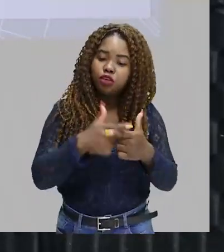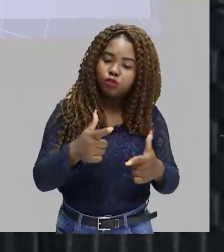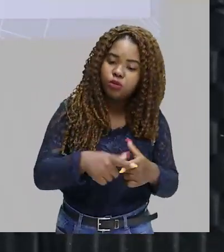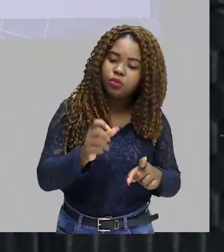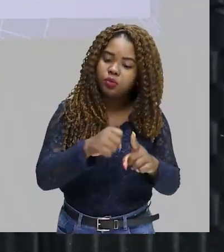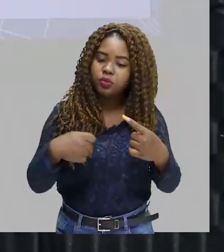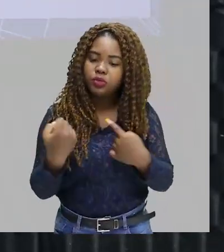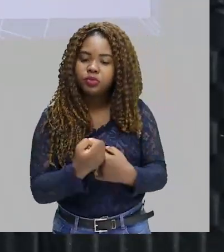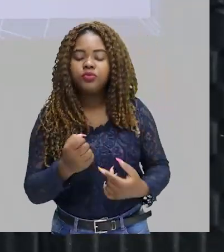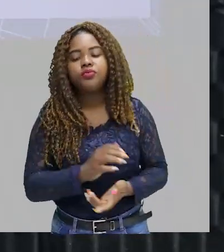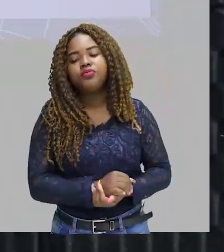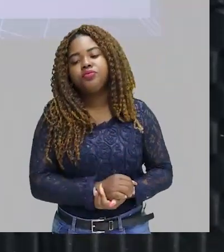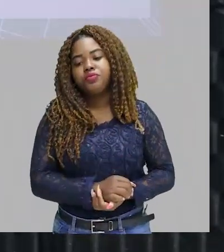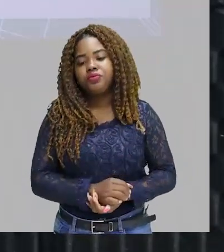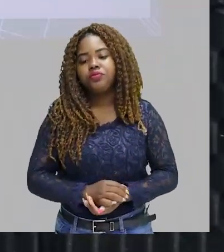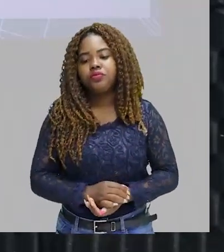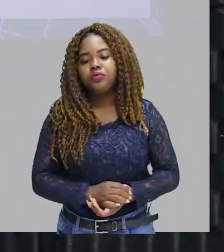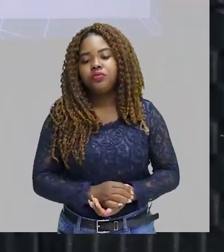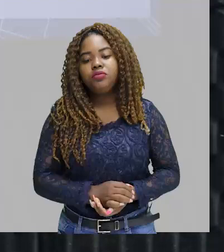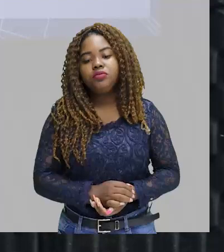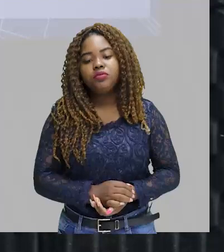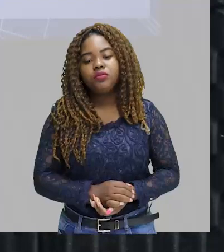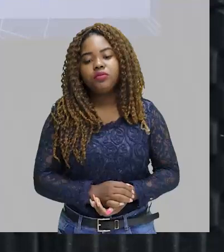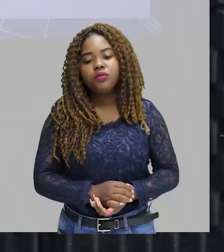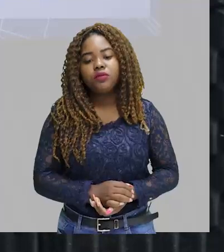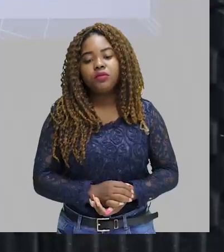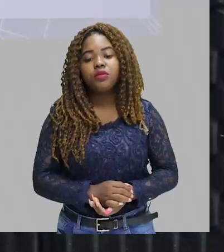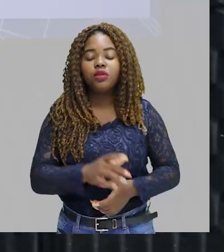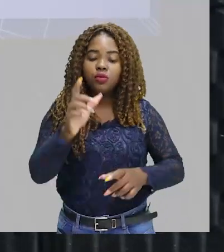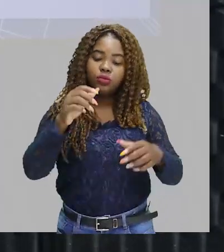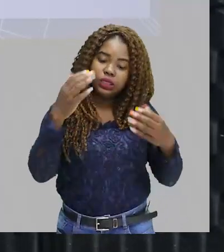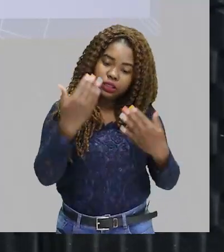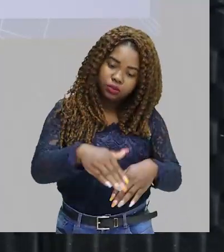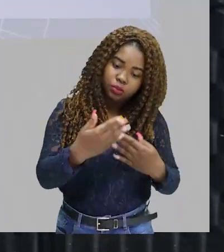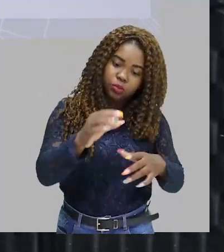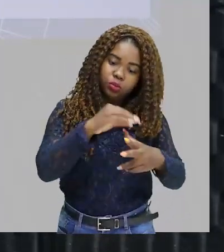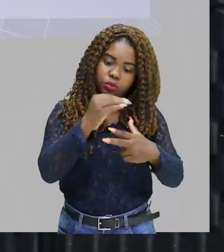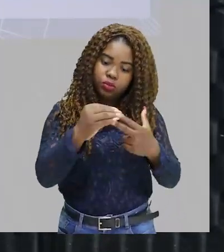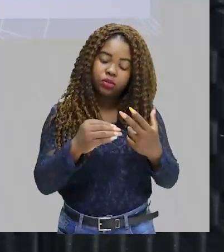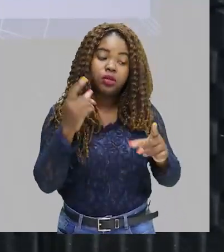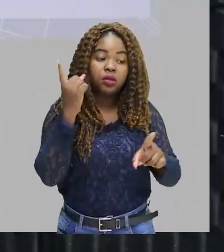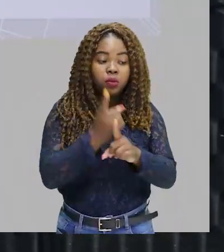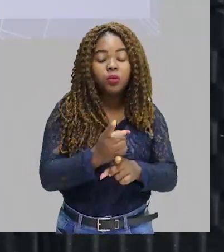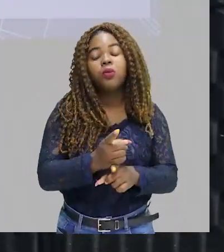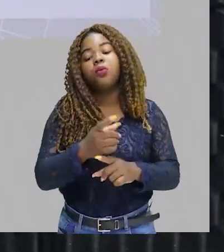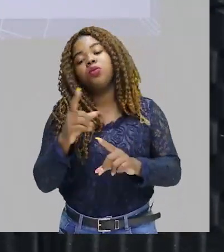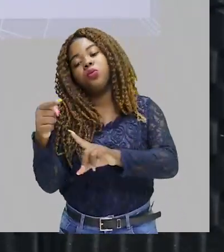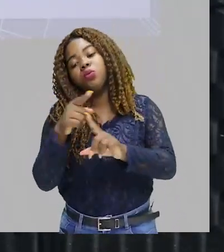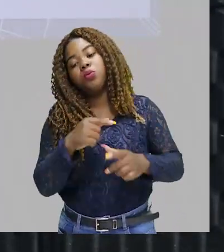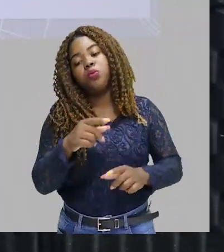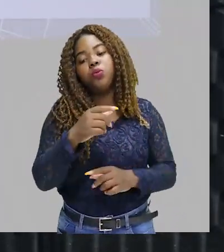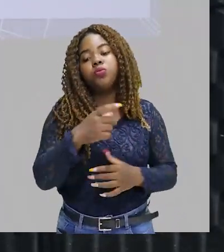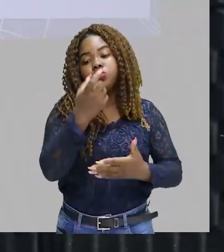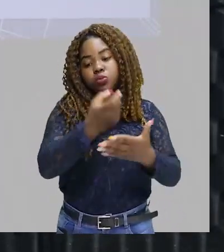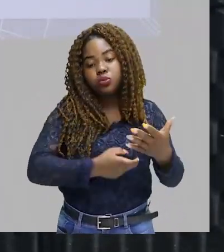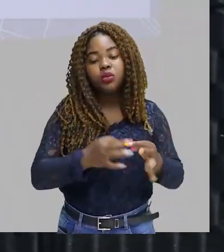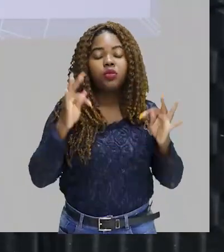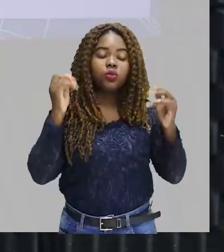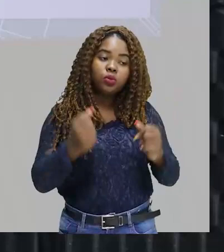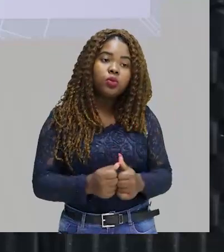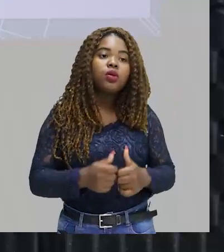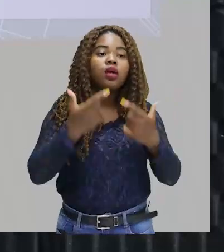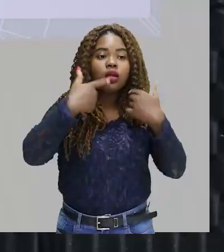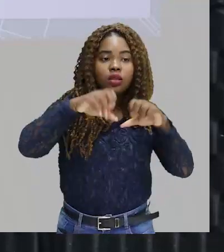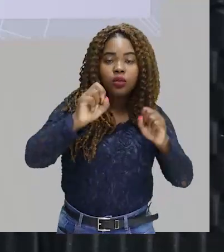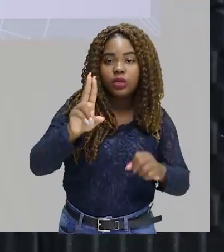social, né? Então, é muito comum nas provas do Enem vocês encontrarem esse tipo de texto. Vocês vão encontrar todos, na verdade. Vão encontrar a